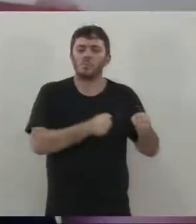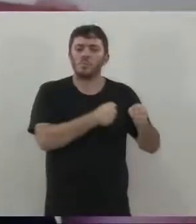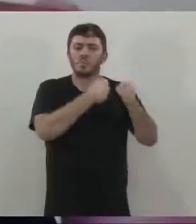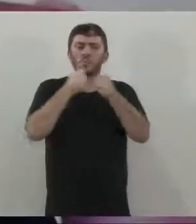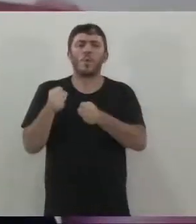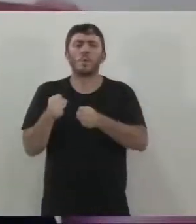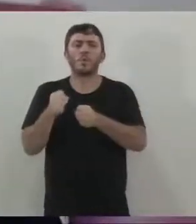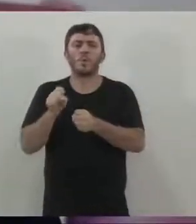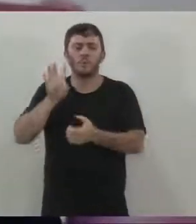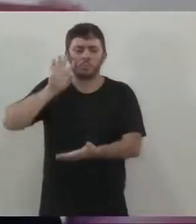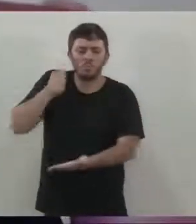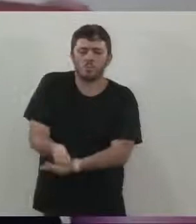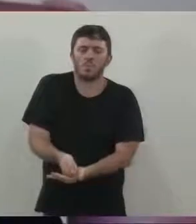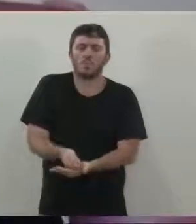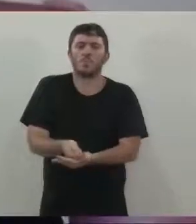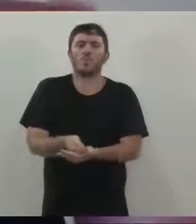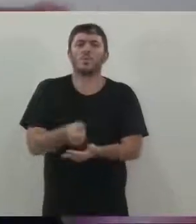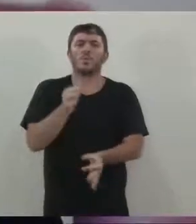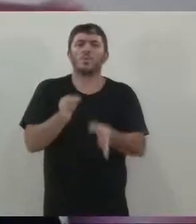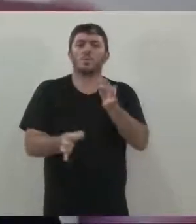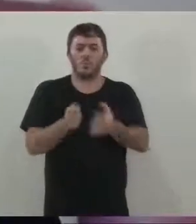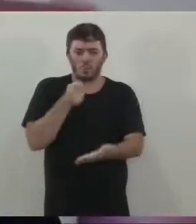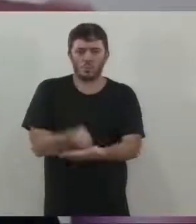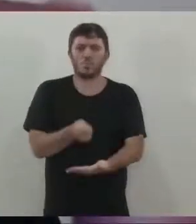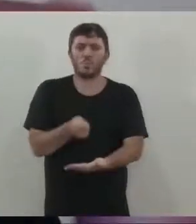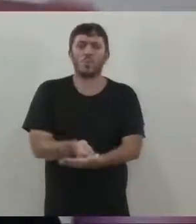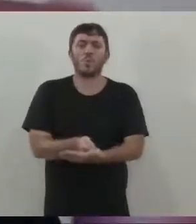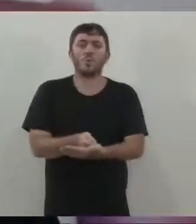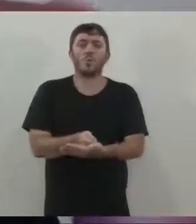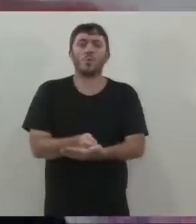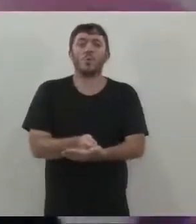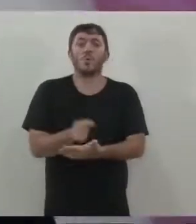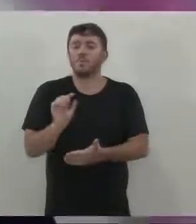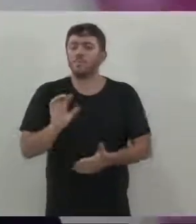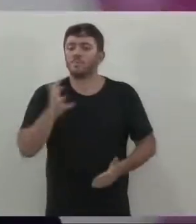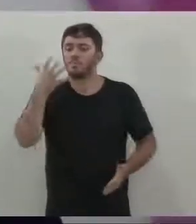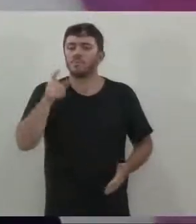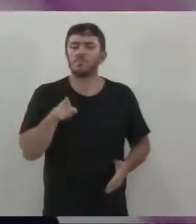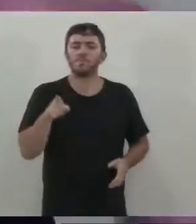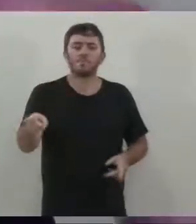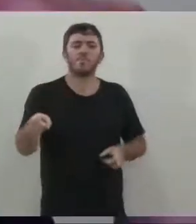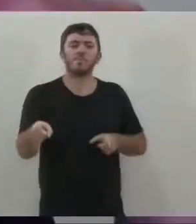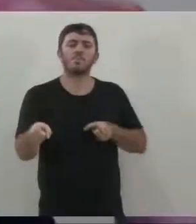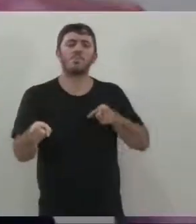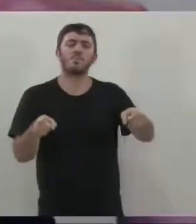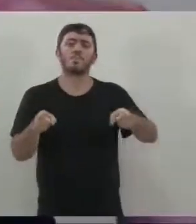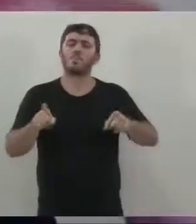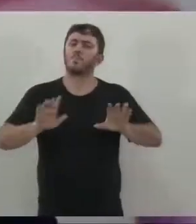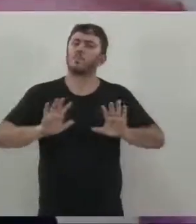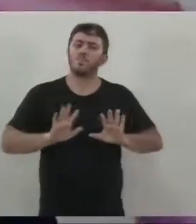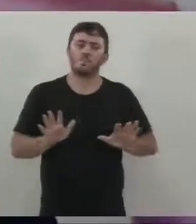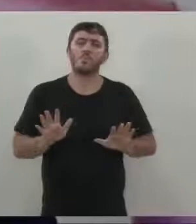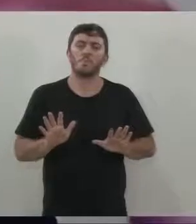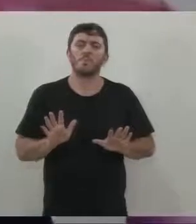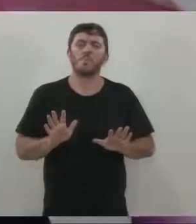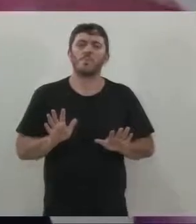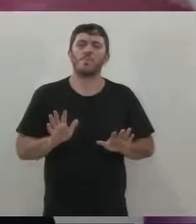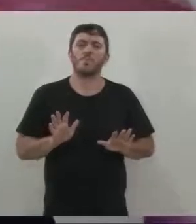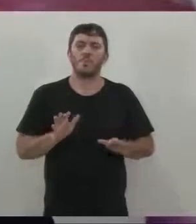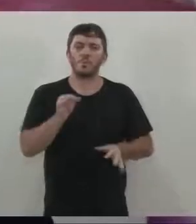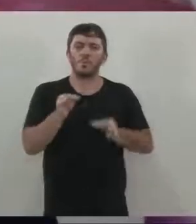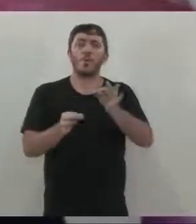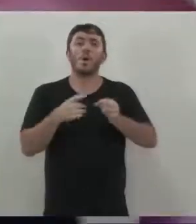justiça e o rigor da condenação, quando representada em riste, simboliza a justiça que